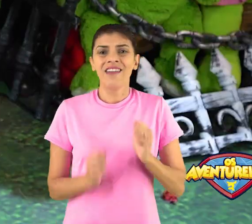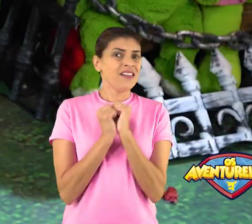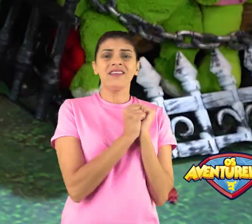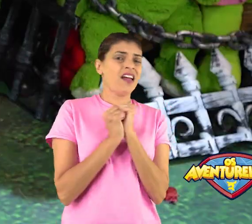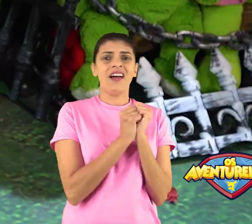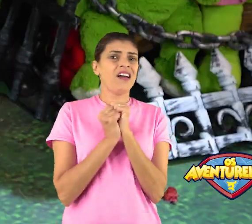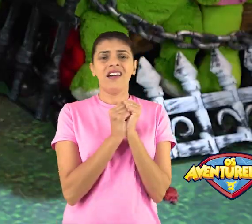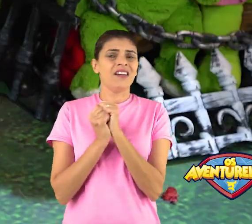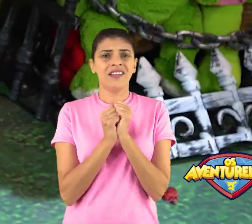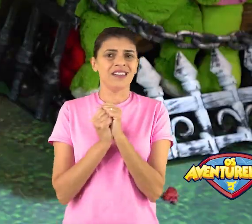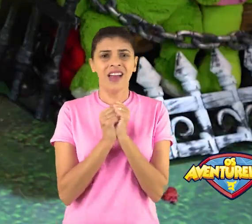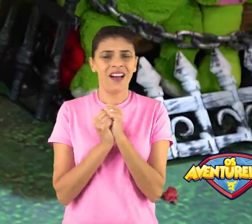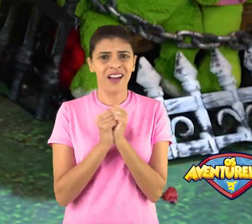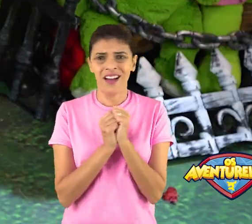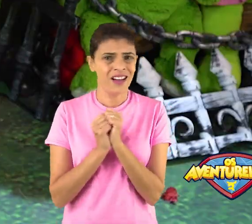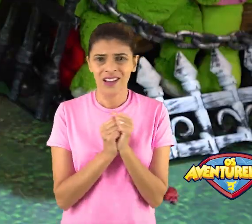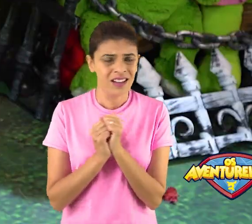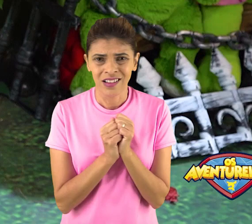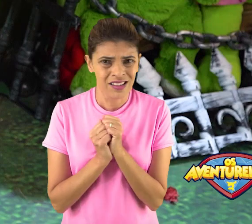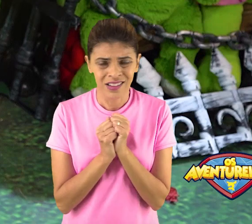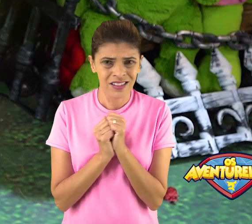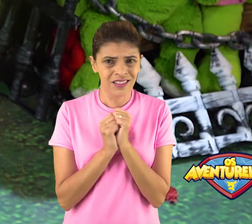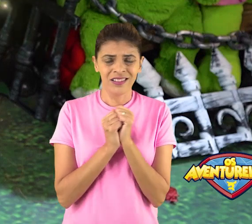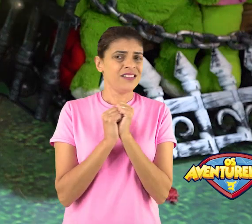Não! Não! Não!